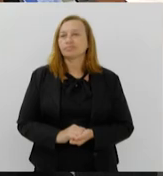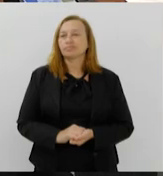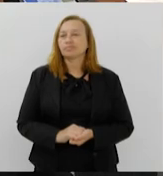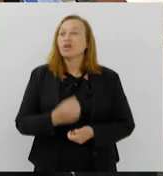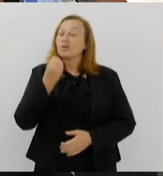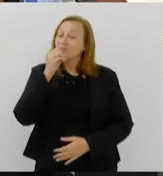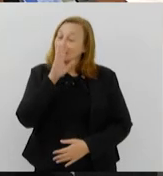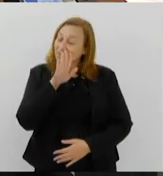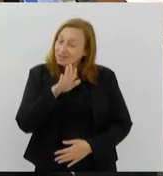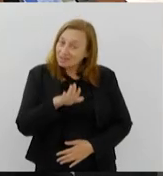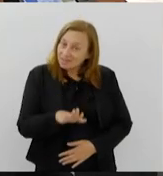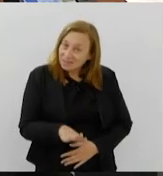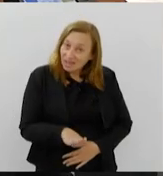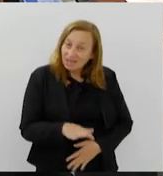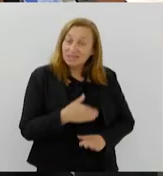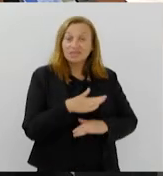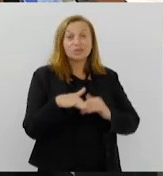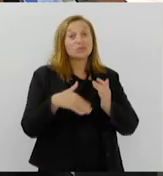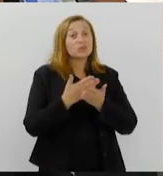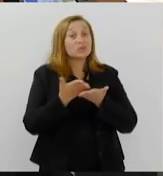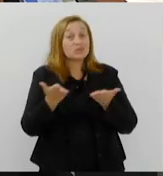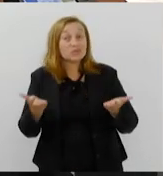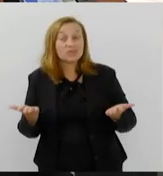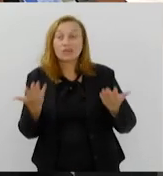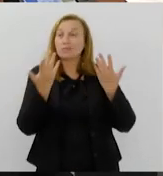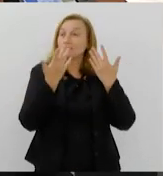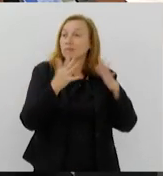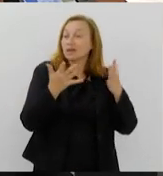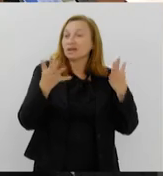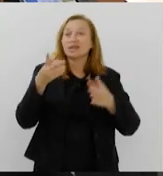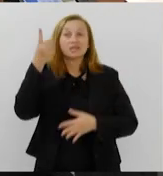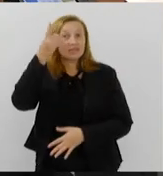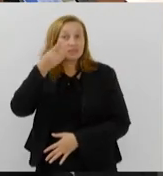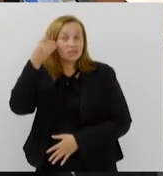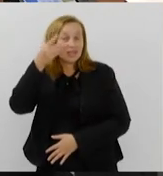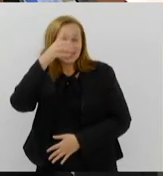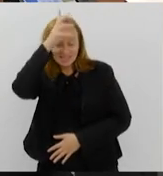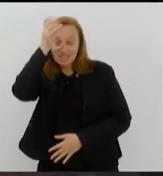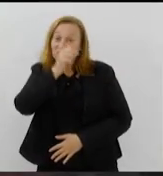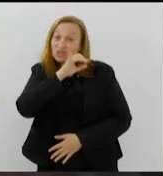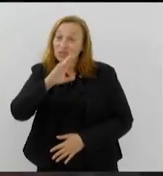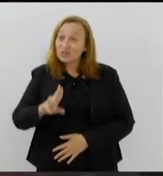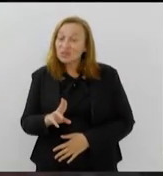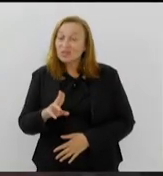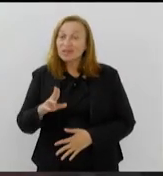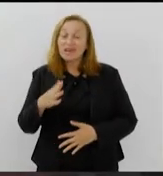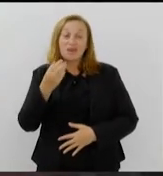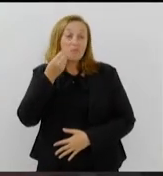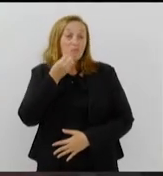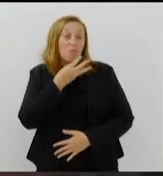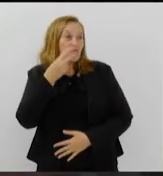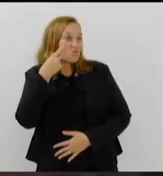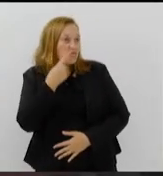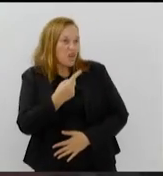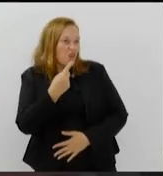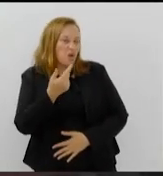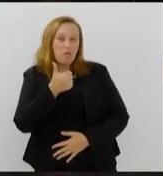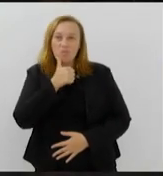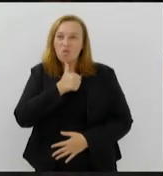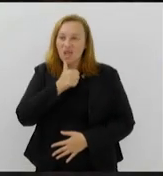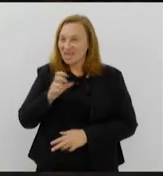Boa tarde a todas e todos. Saudar aqui a deputada Tia Ju, dizer que é sempre muito bom ver uma mulher ocupando